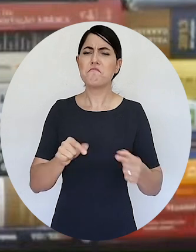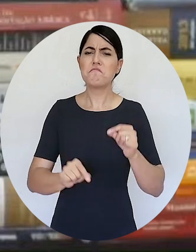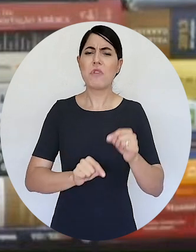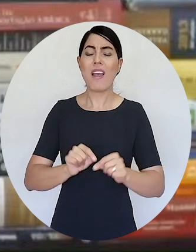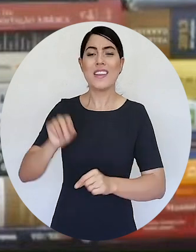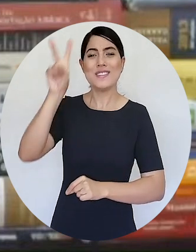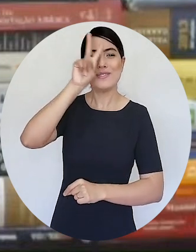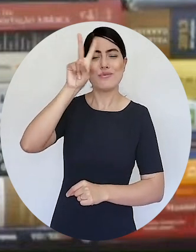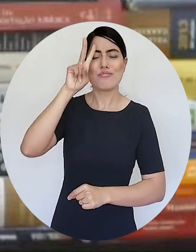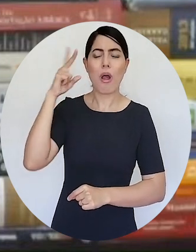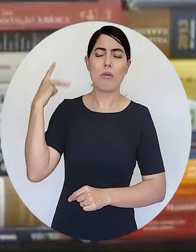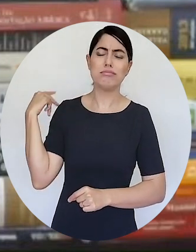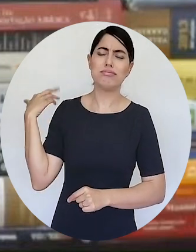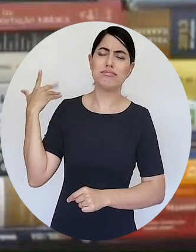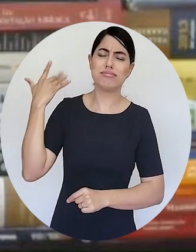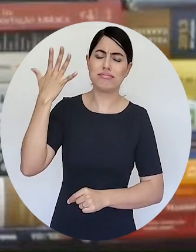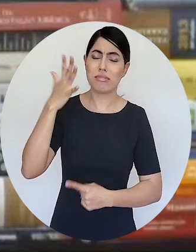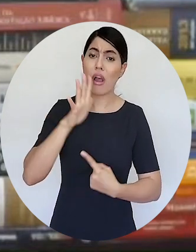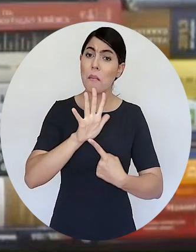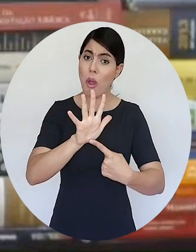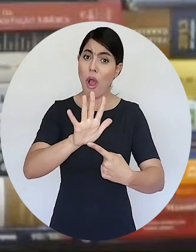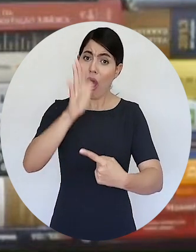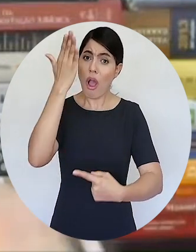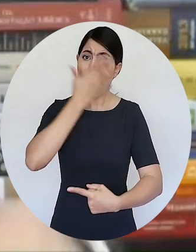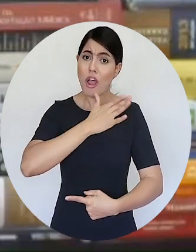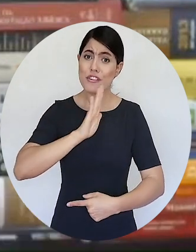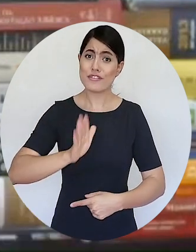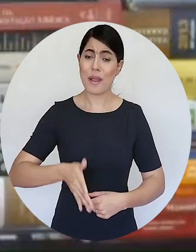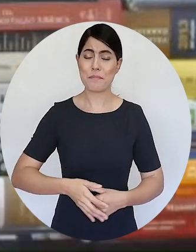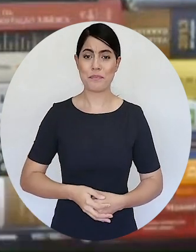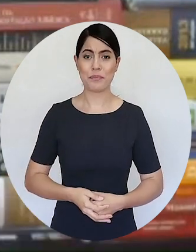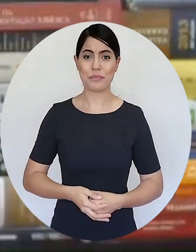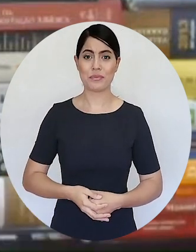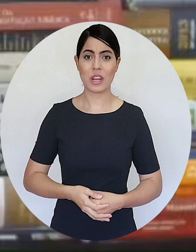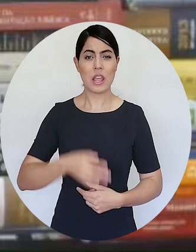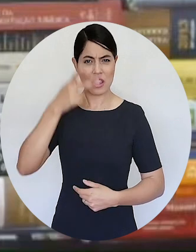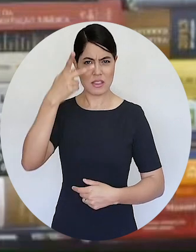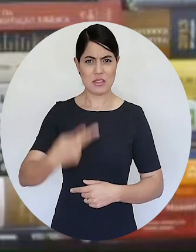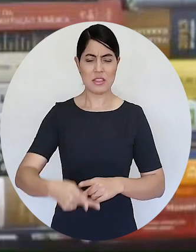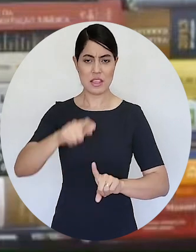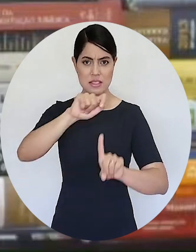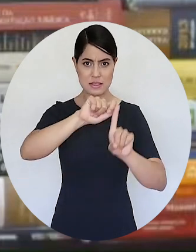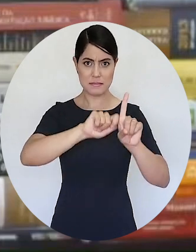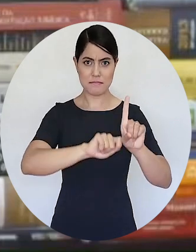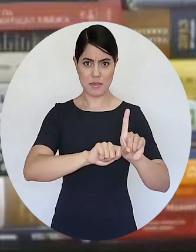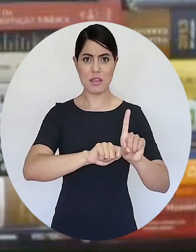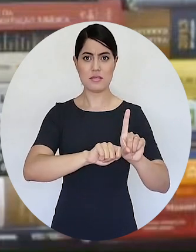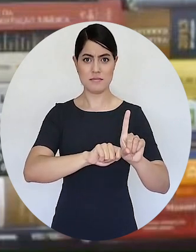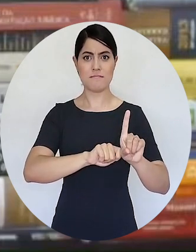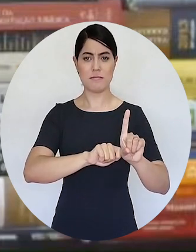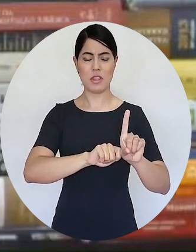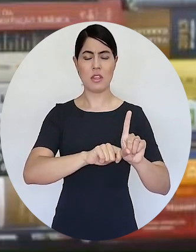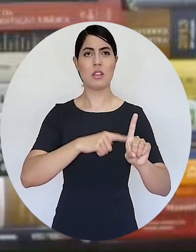um dado histórico da realidade brasileira. Nós comemoramos agora, neste mês,